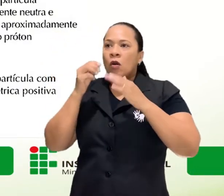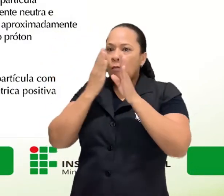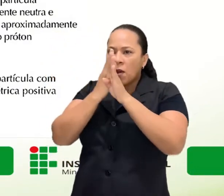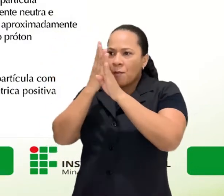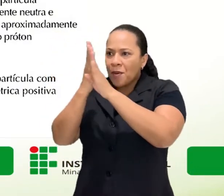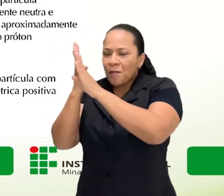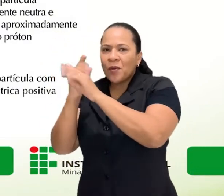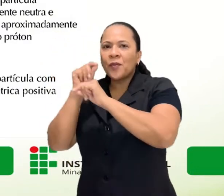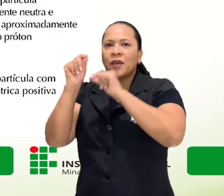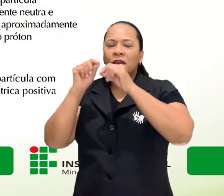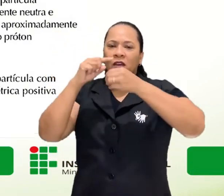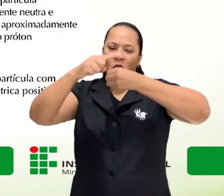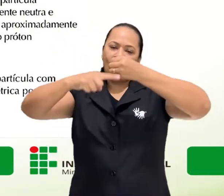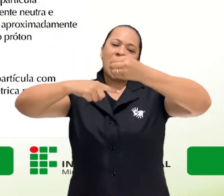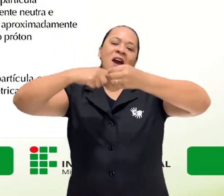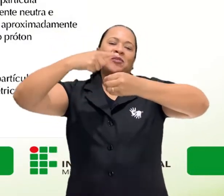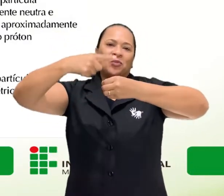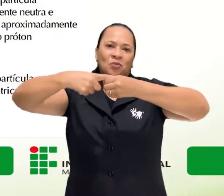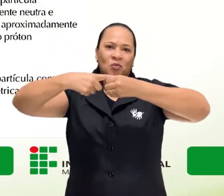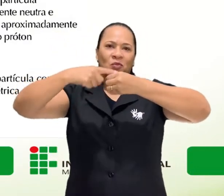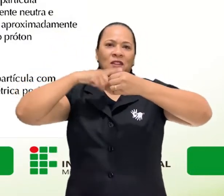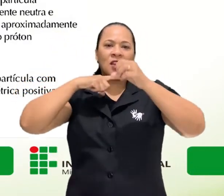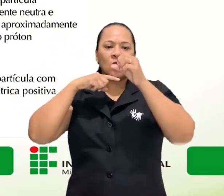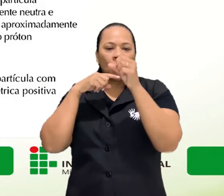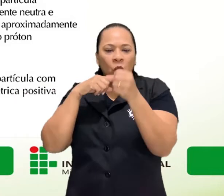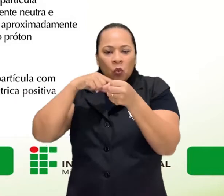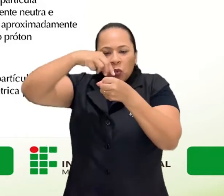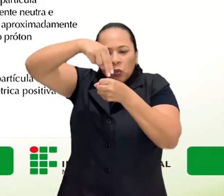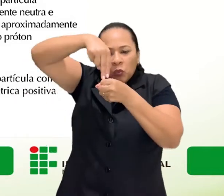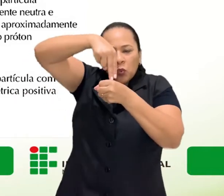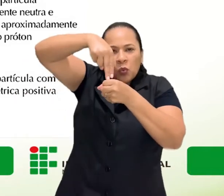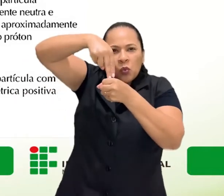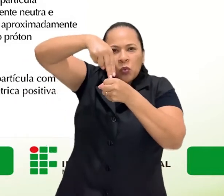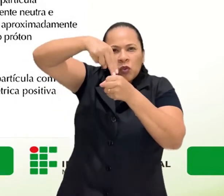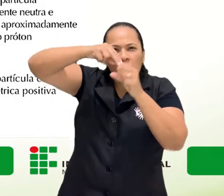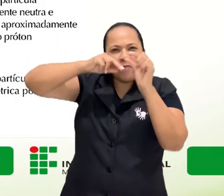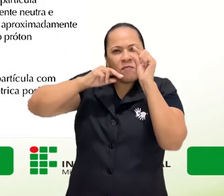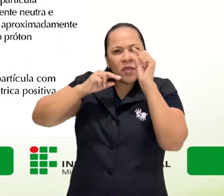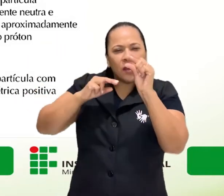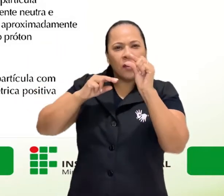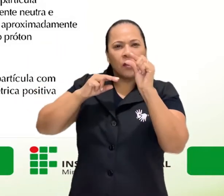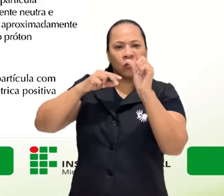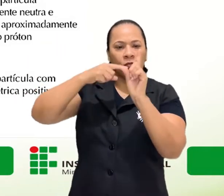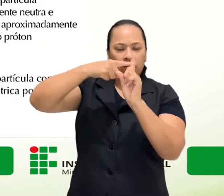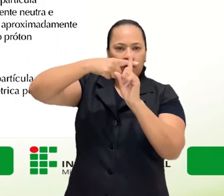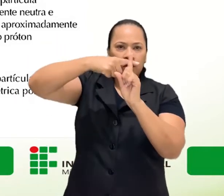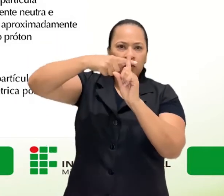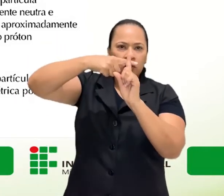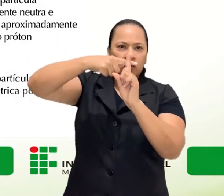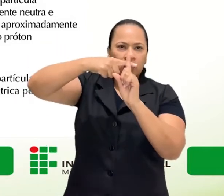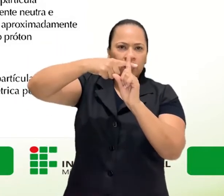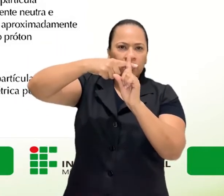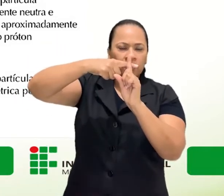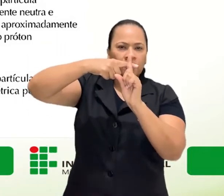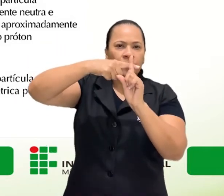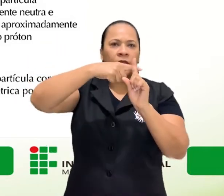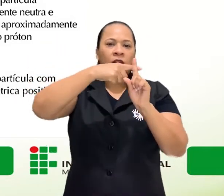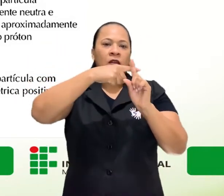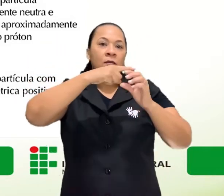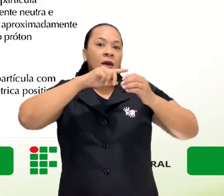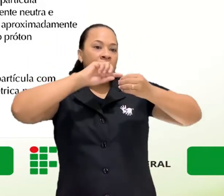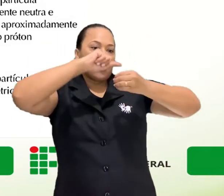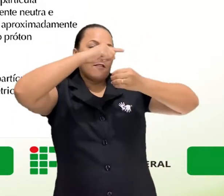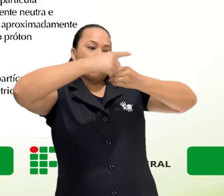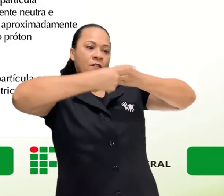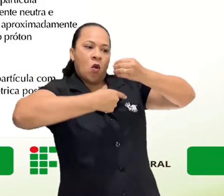é constituído de um núcleo muito pequeno, carregado positivamente, e que